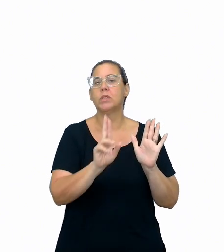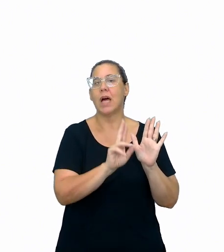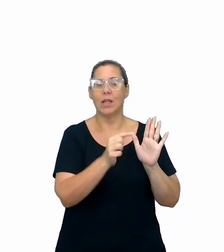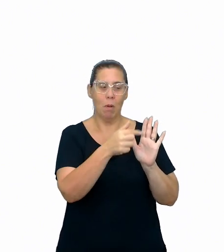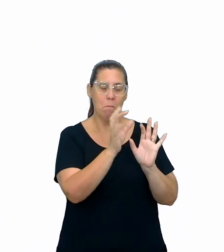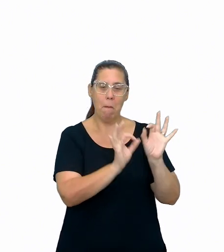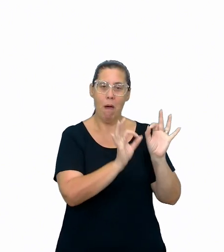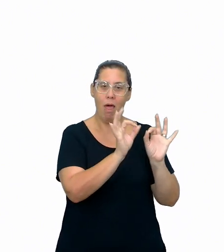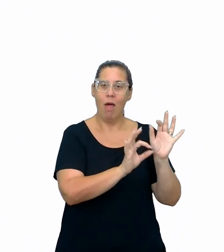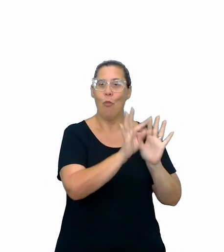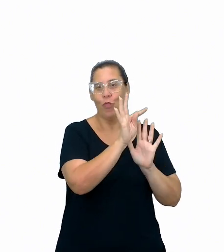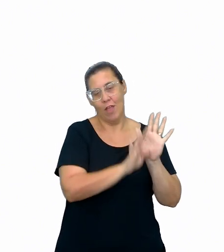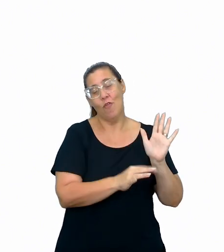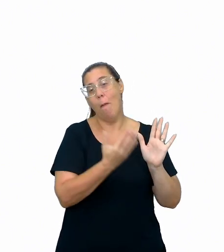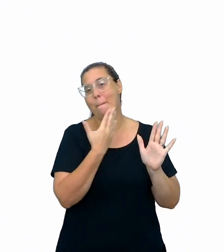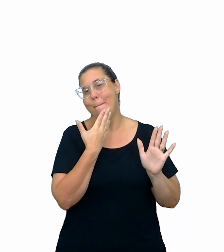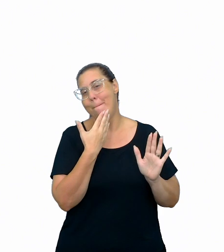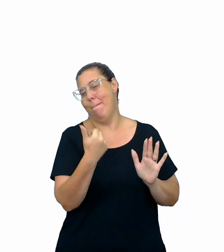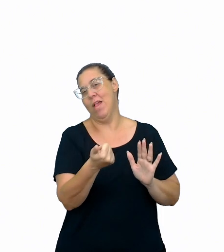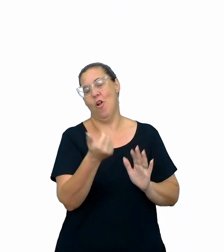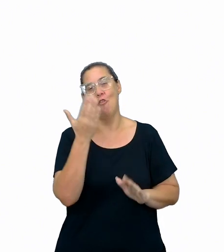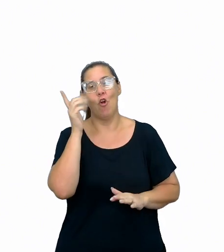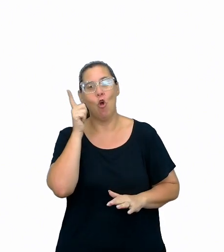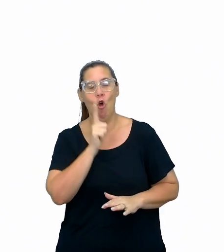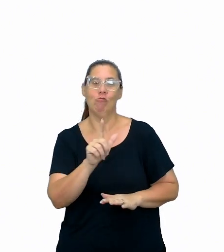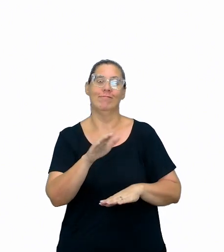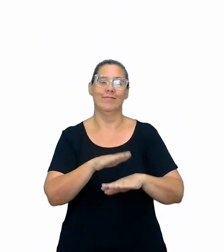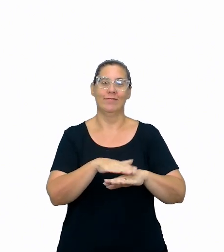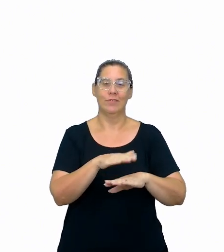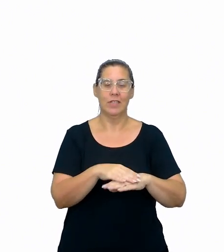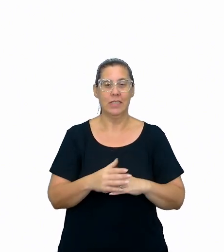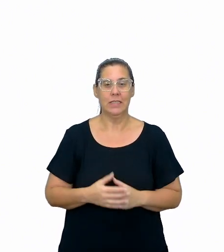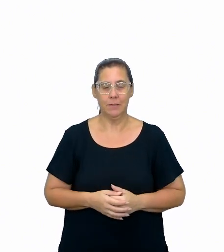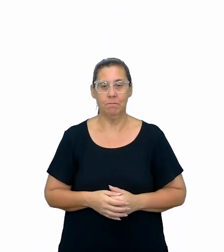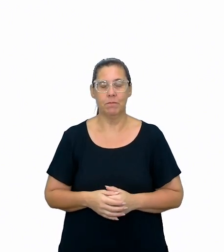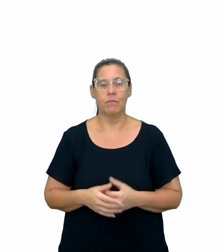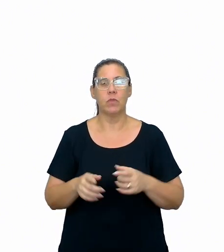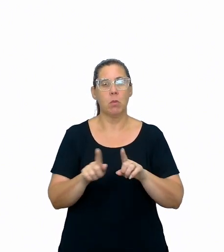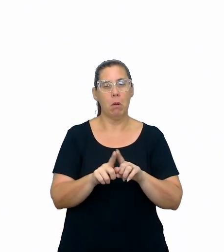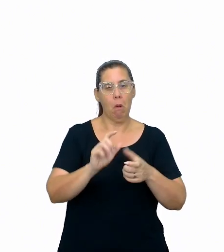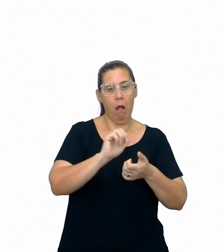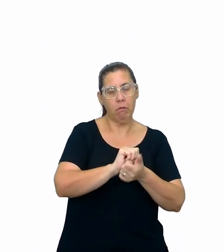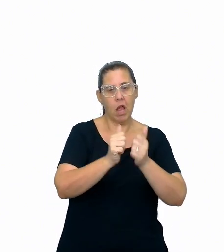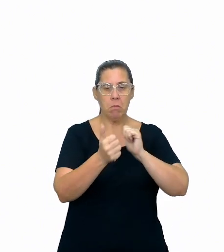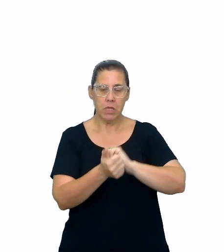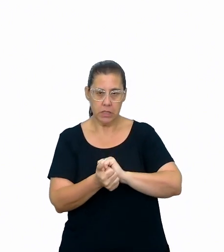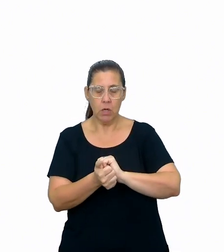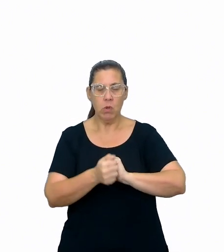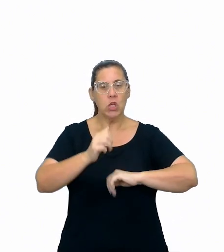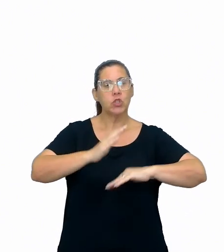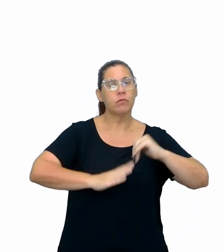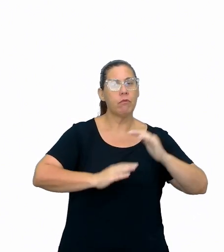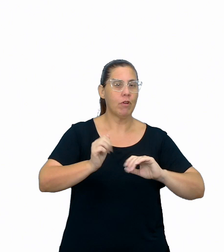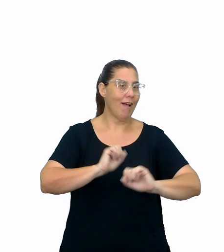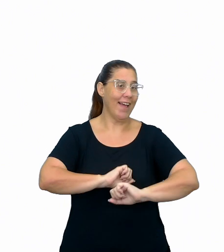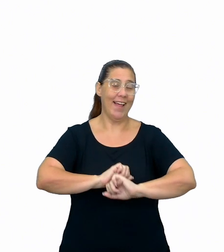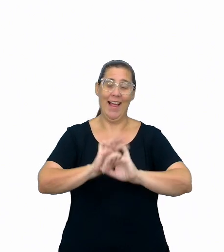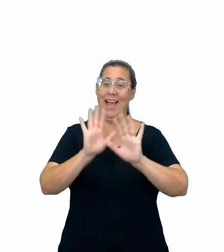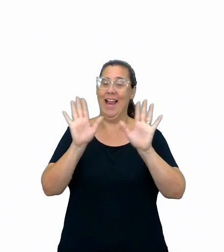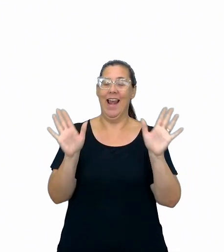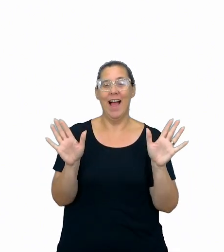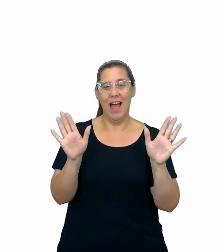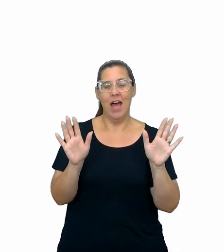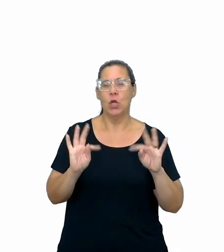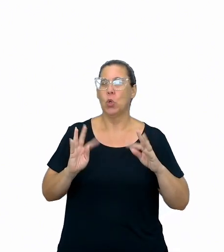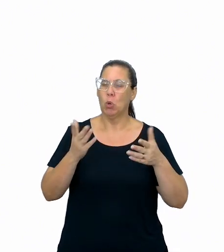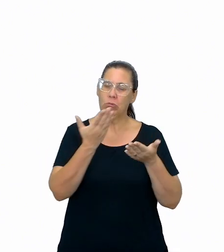estilísticos, melhor eles conseguirão produzi-los. E a articulação entre as habilidades fica visível ao longo